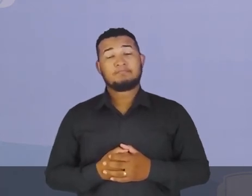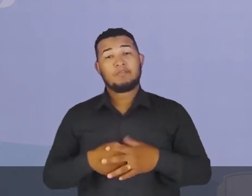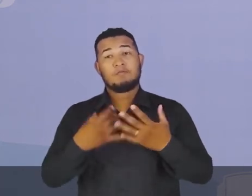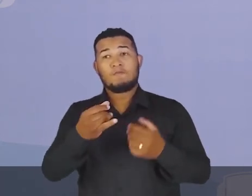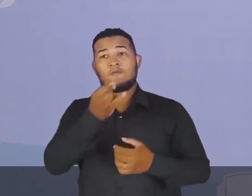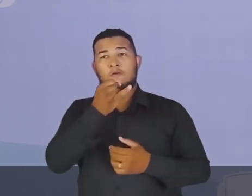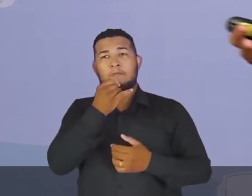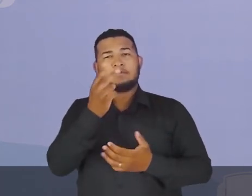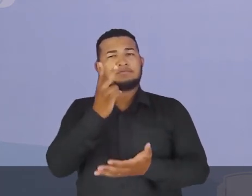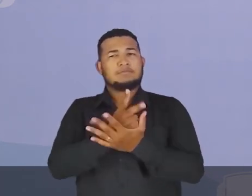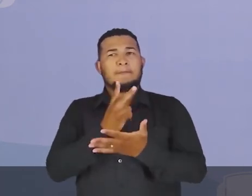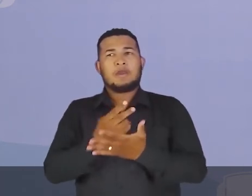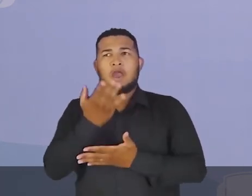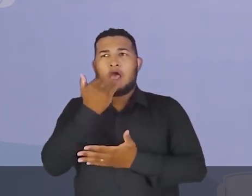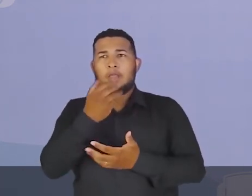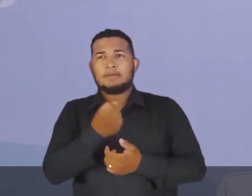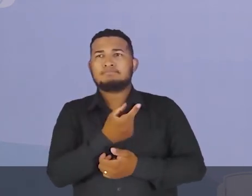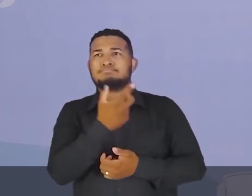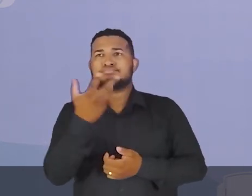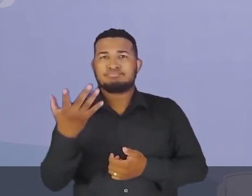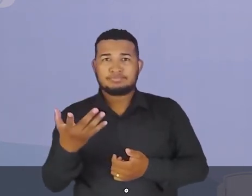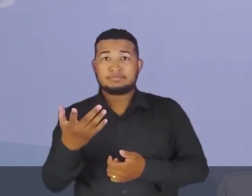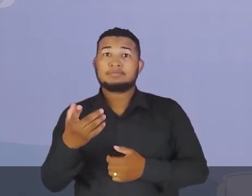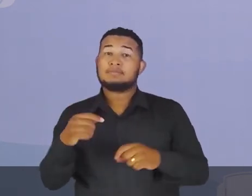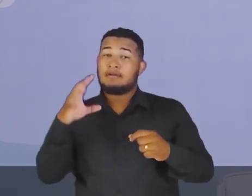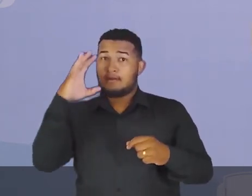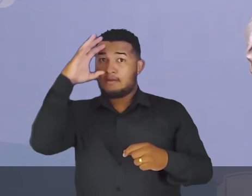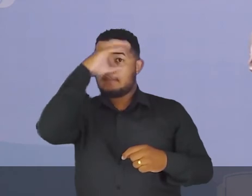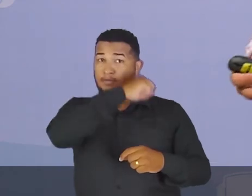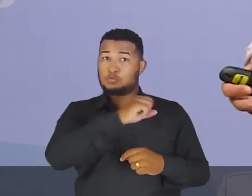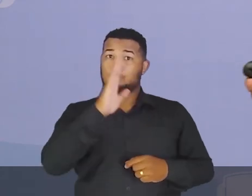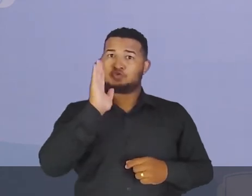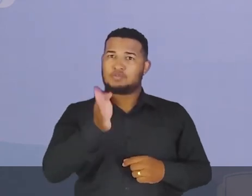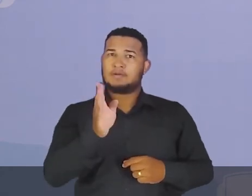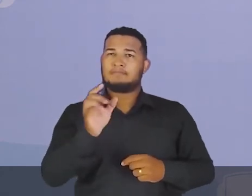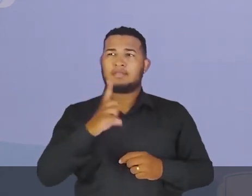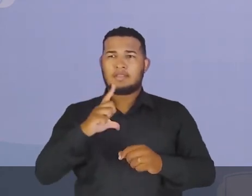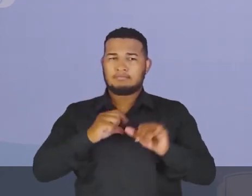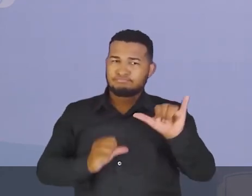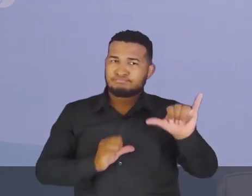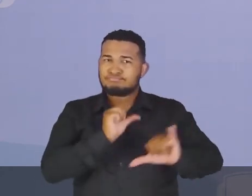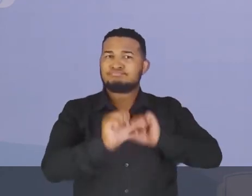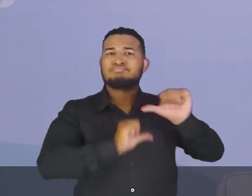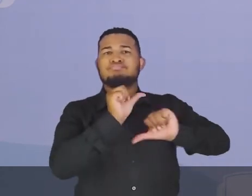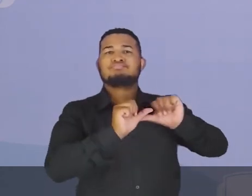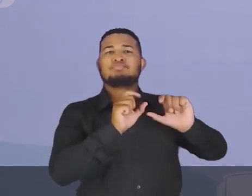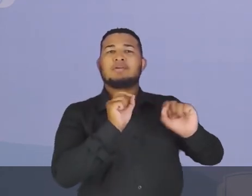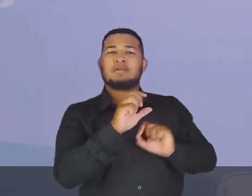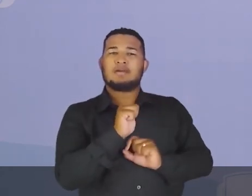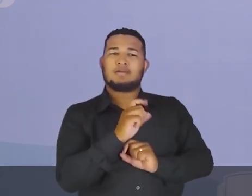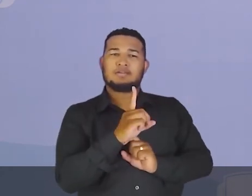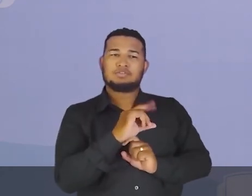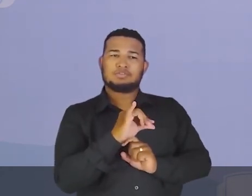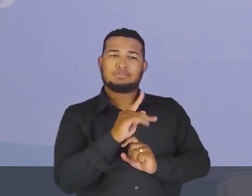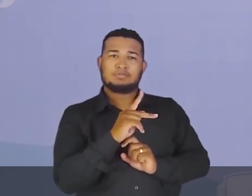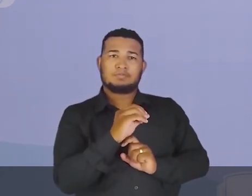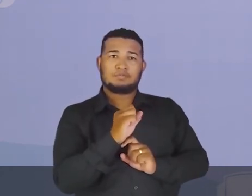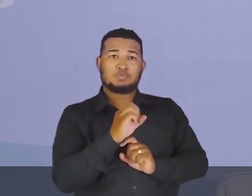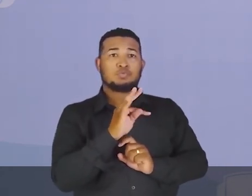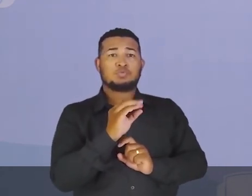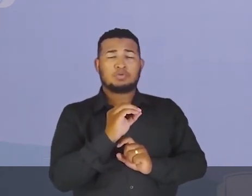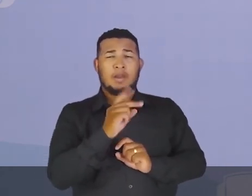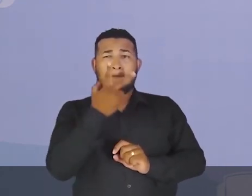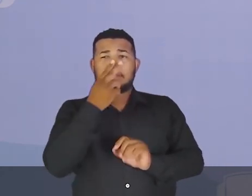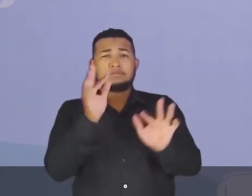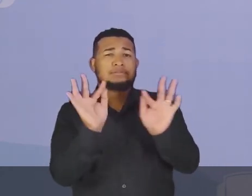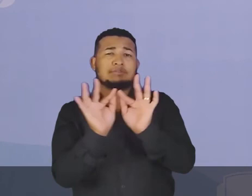Então, quando nós consumimos alimentos em excesso, você aprendeu que esse alimento ele é transformado em adipócitos, né? Como podemos controlar a obesidade?